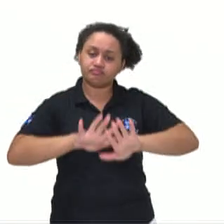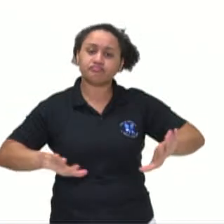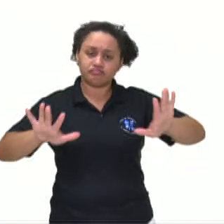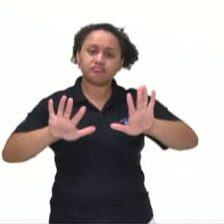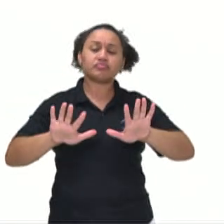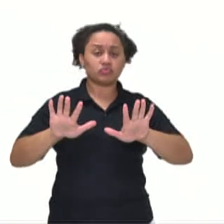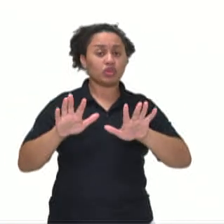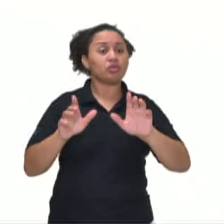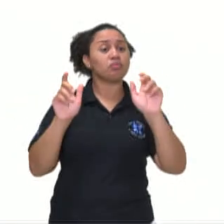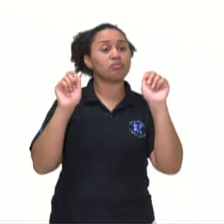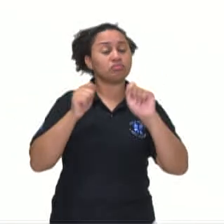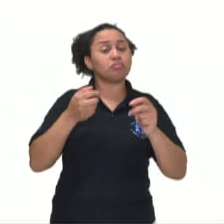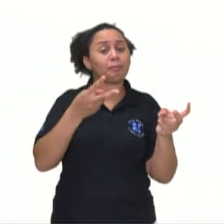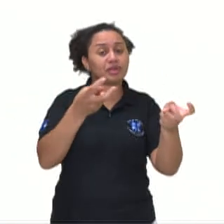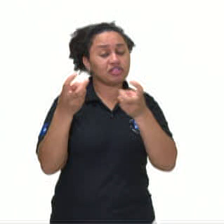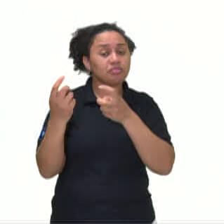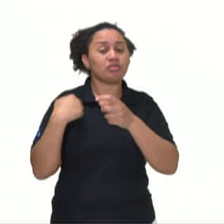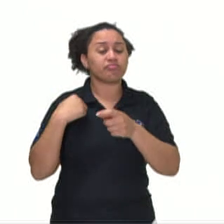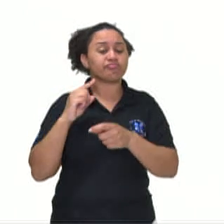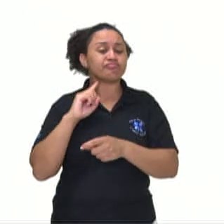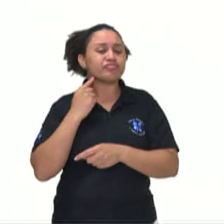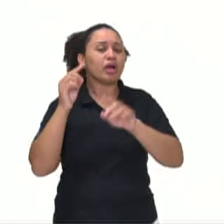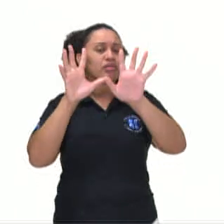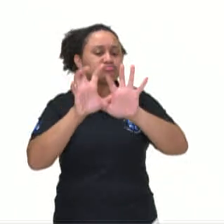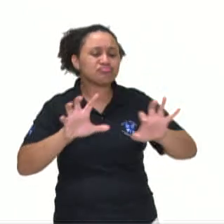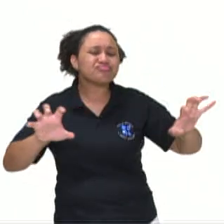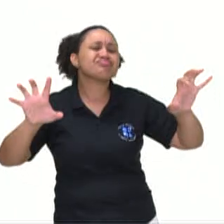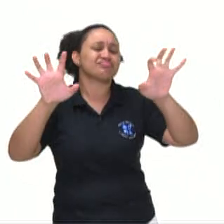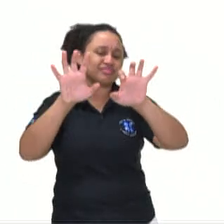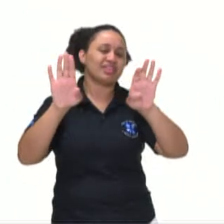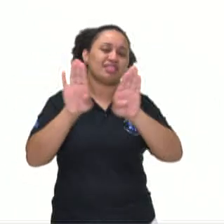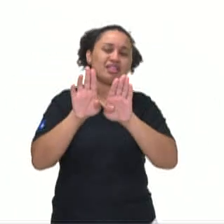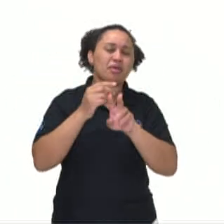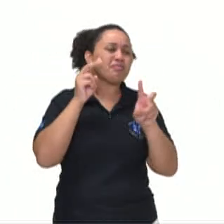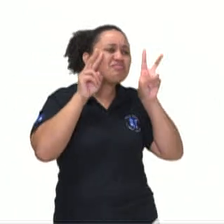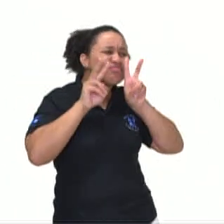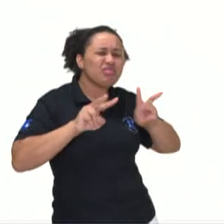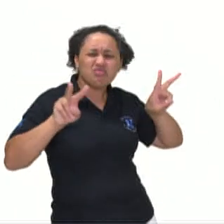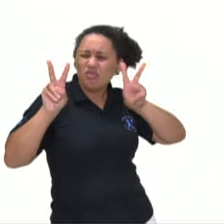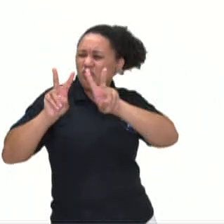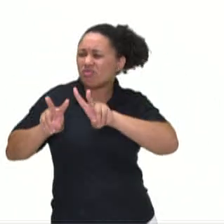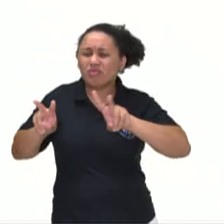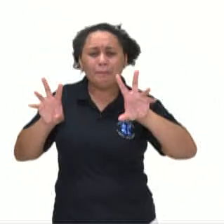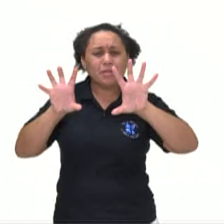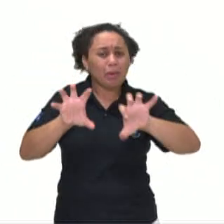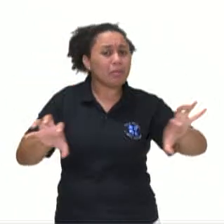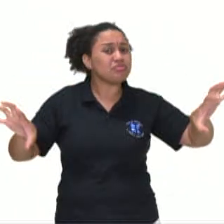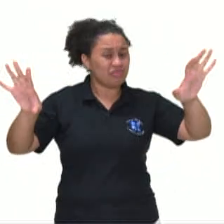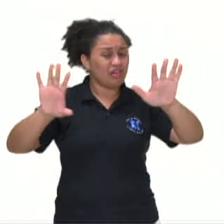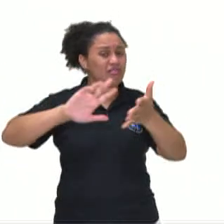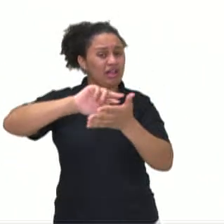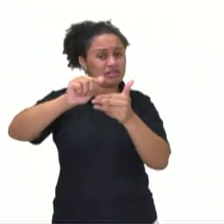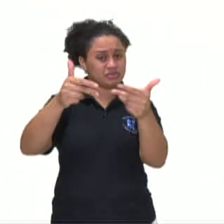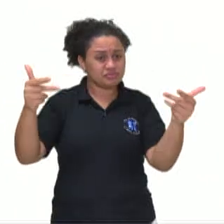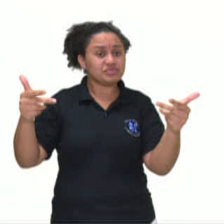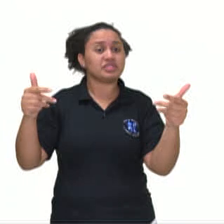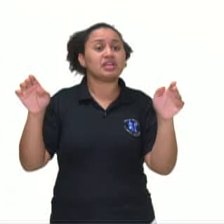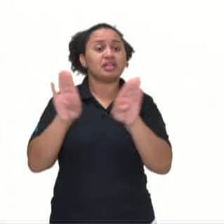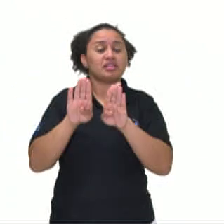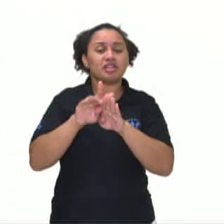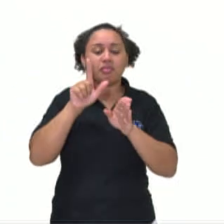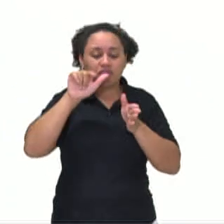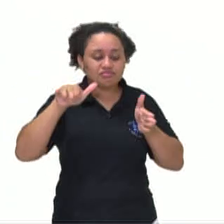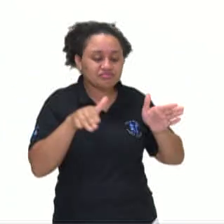podemos destacar o quê? A poluição atmosférica, poluição visual, poluição do solo e dos rios, além da